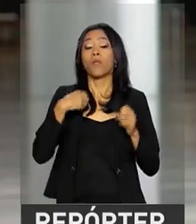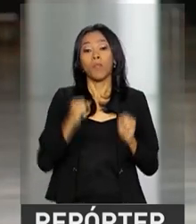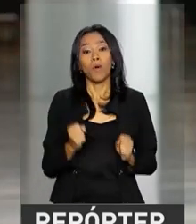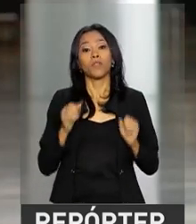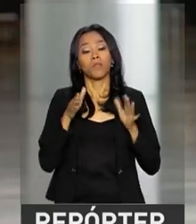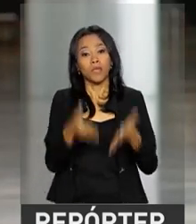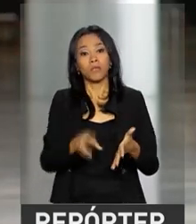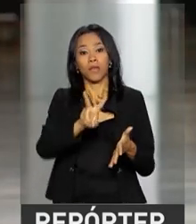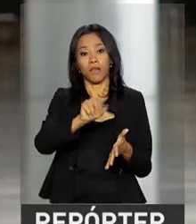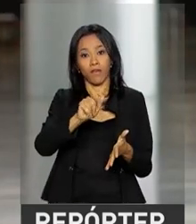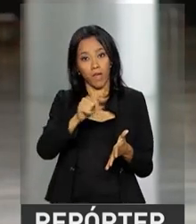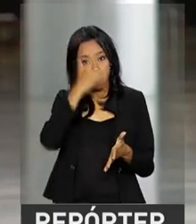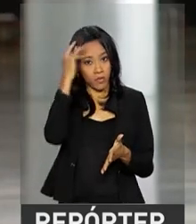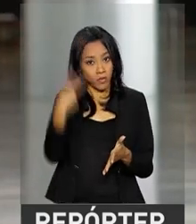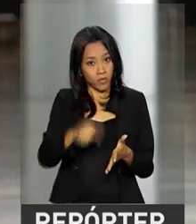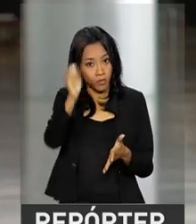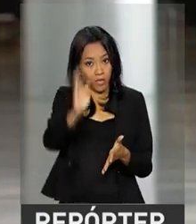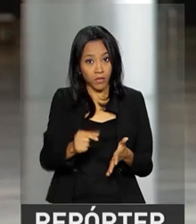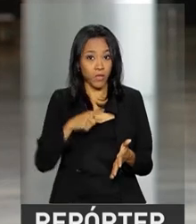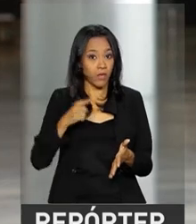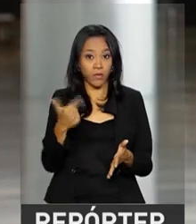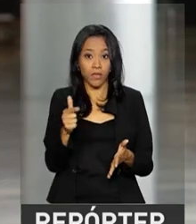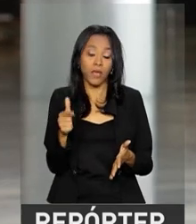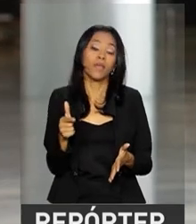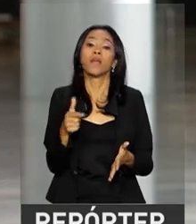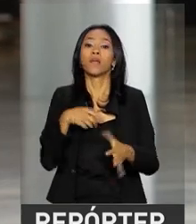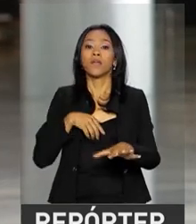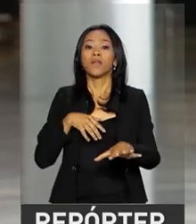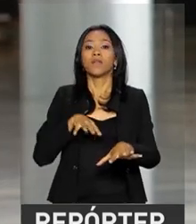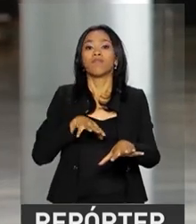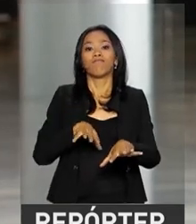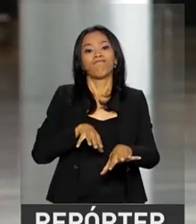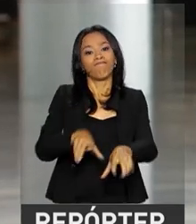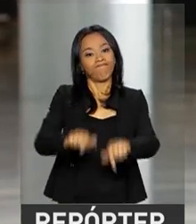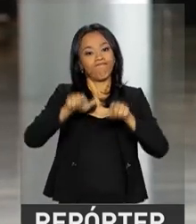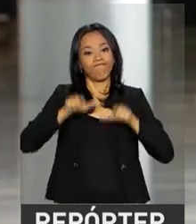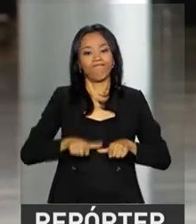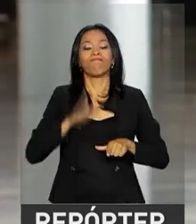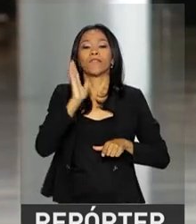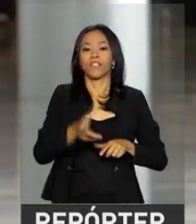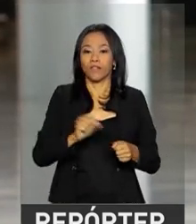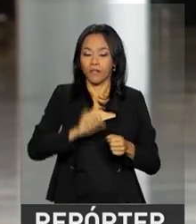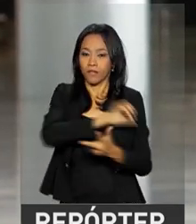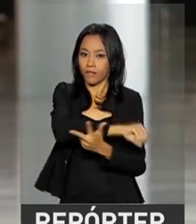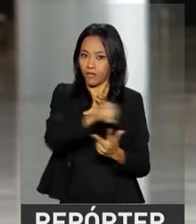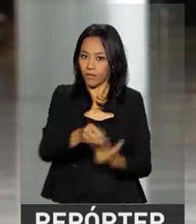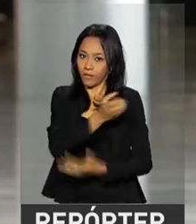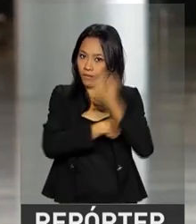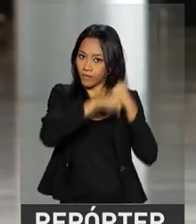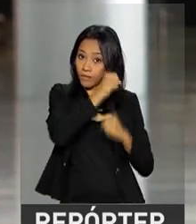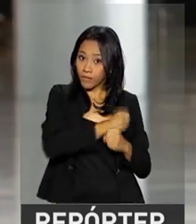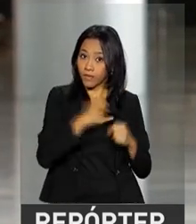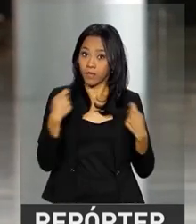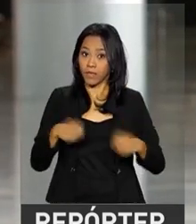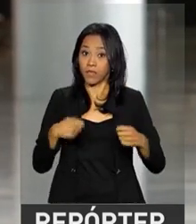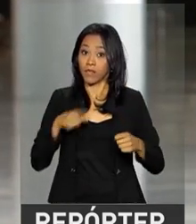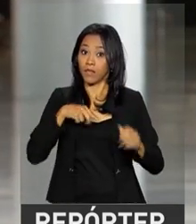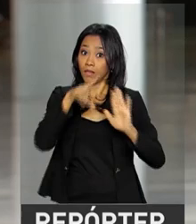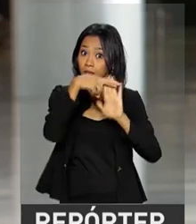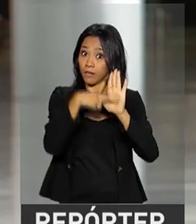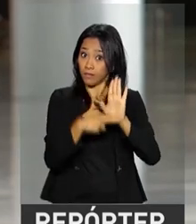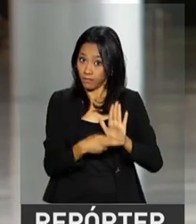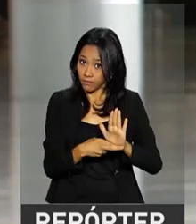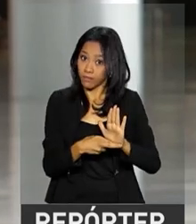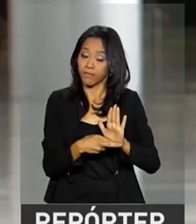brasileiros que não tenham diploma de ensino superior e que tenham feito o enem no ano passado também é preciso que o candidato se enquadra em uma das seguintes